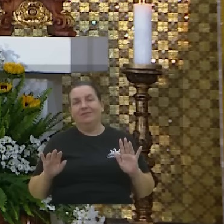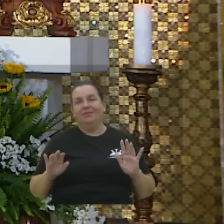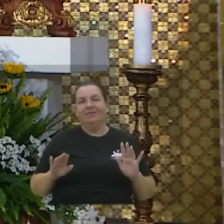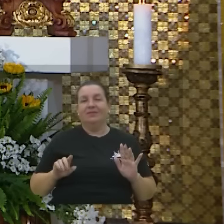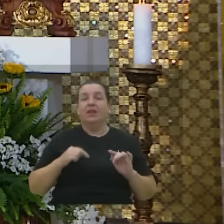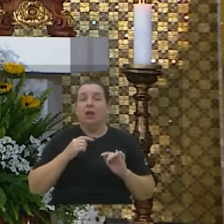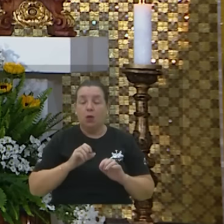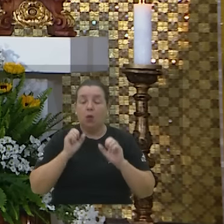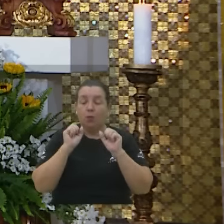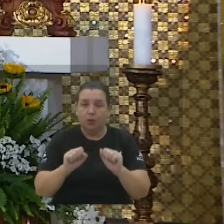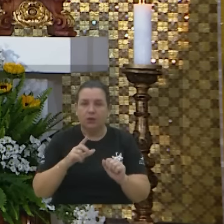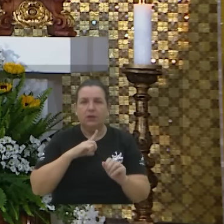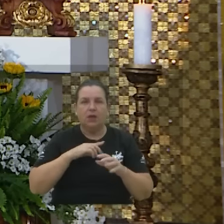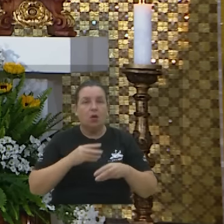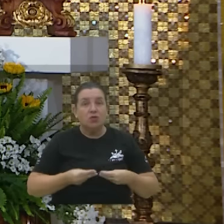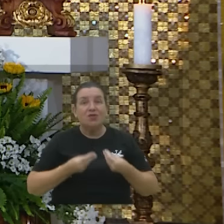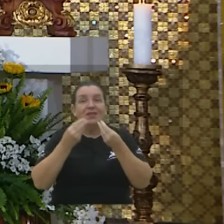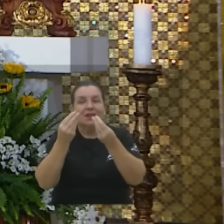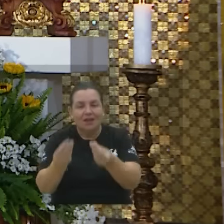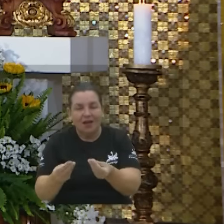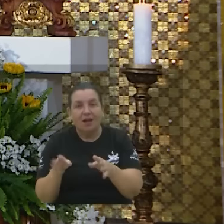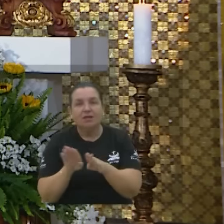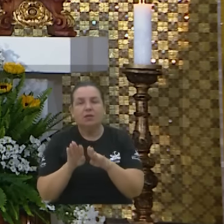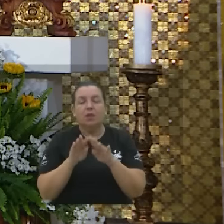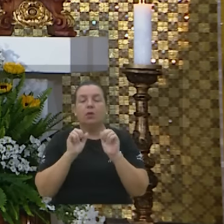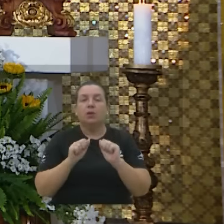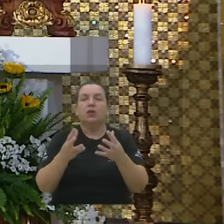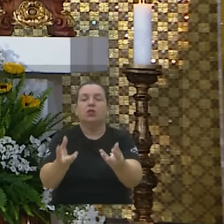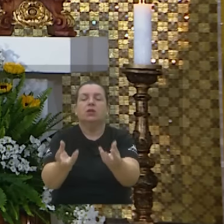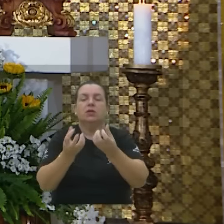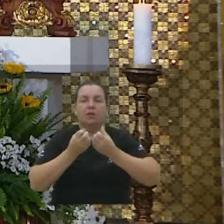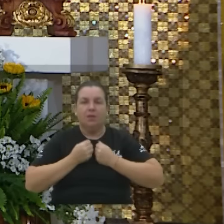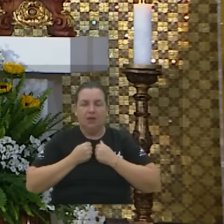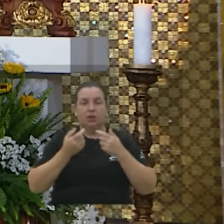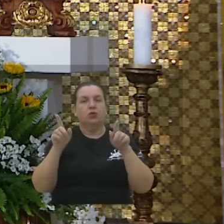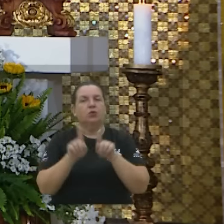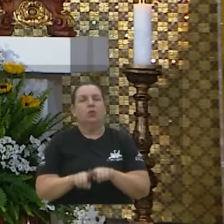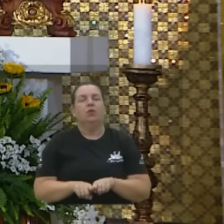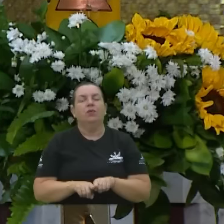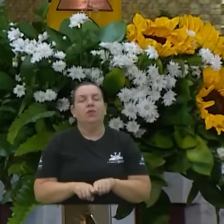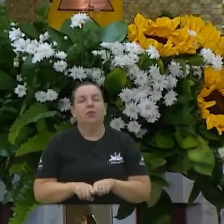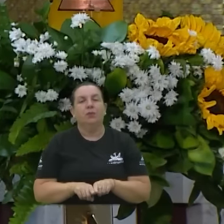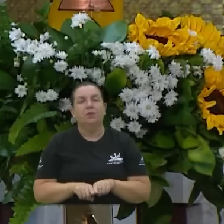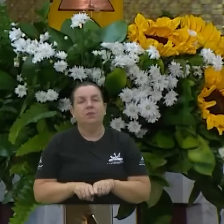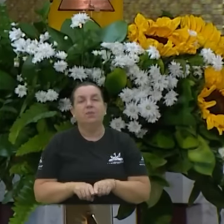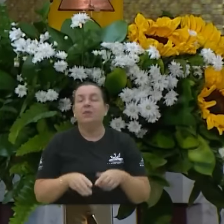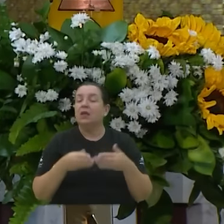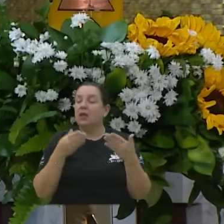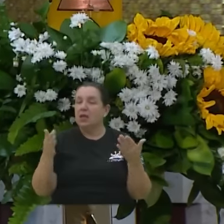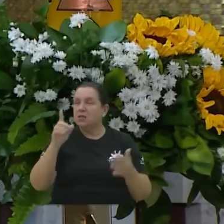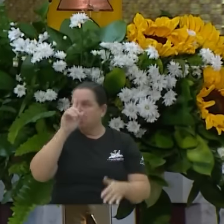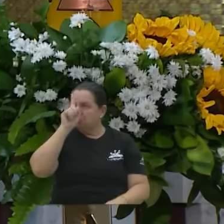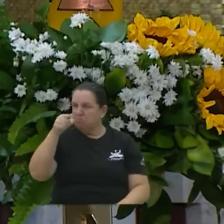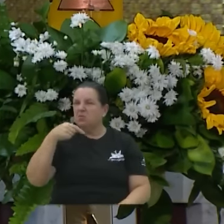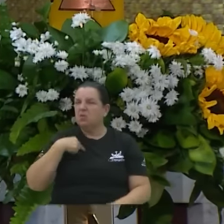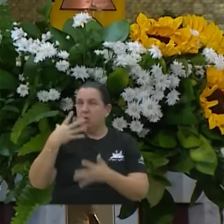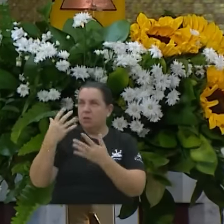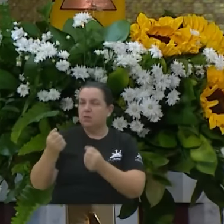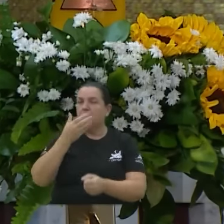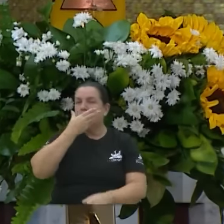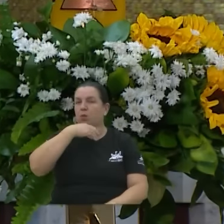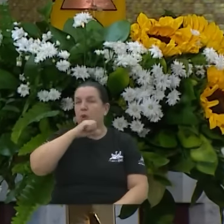Tenho o poder de entregá-la e tenho o poder de recebê-la novamente. Essa é a ordem que eu recebi do meu